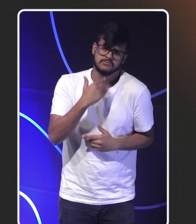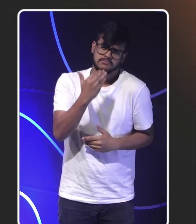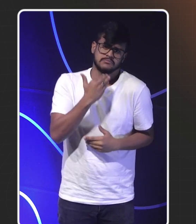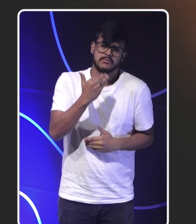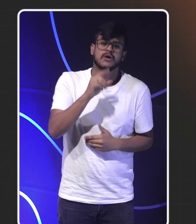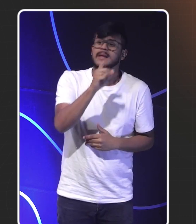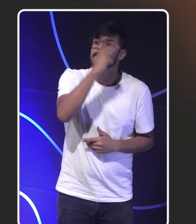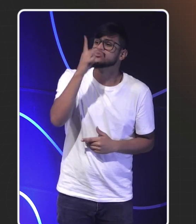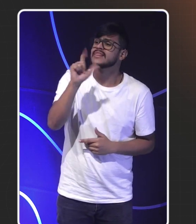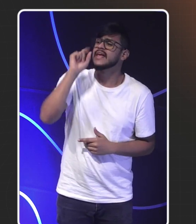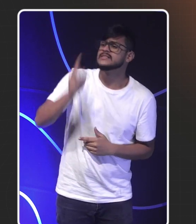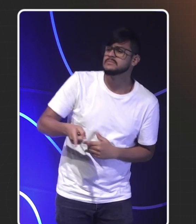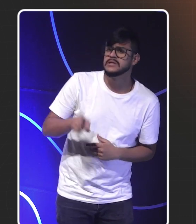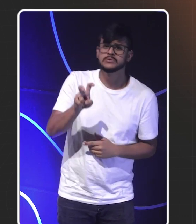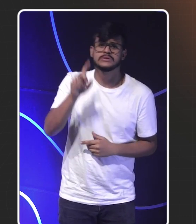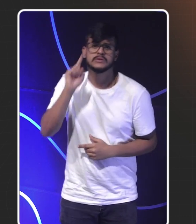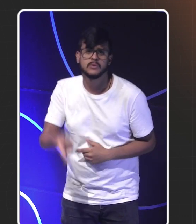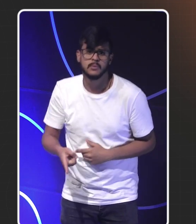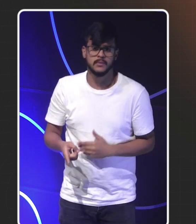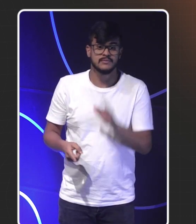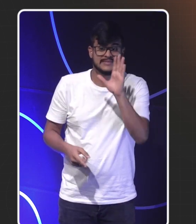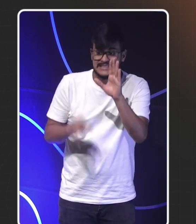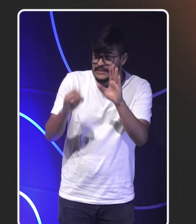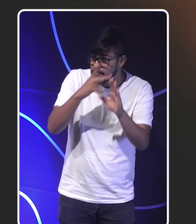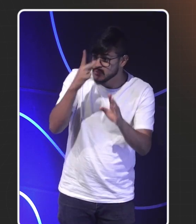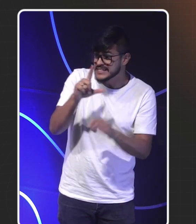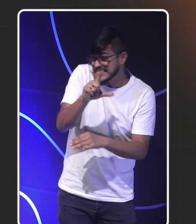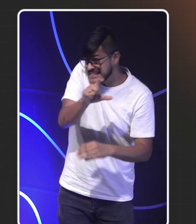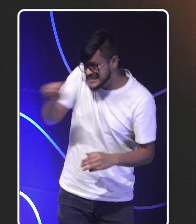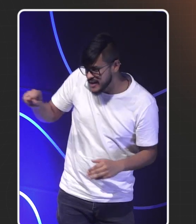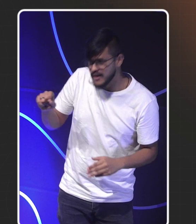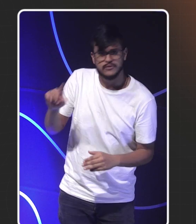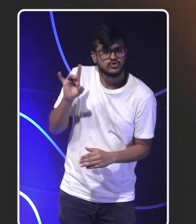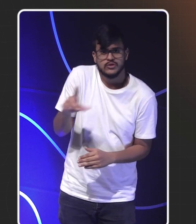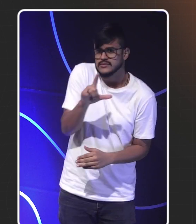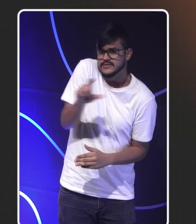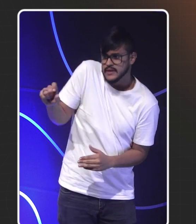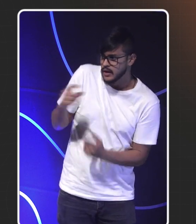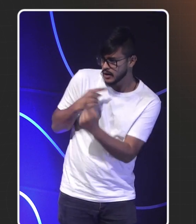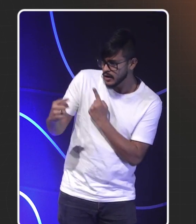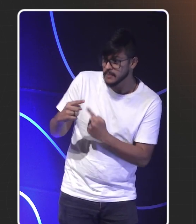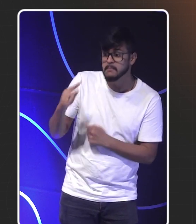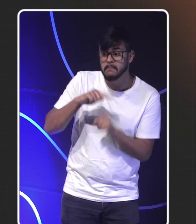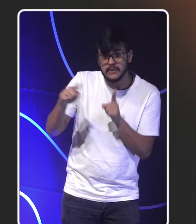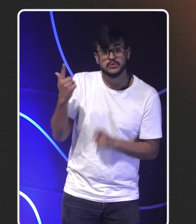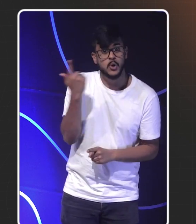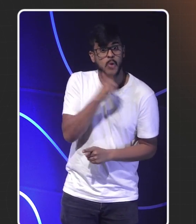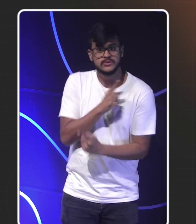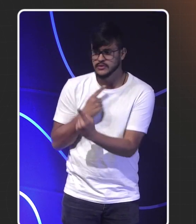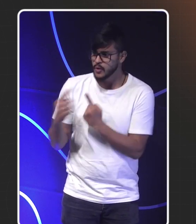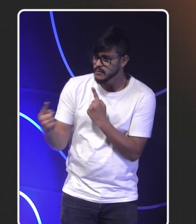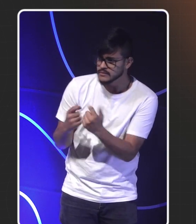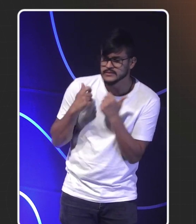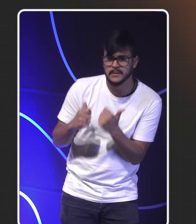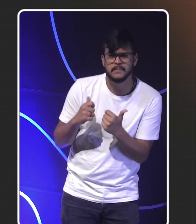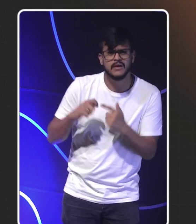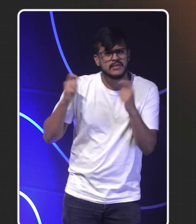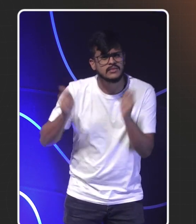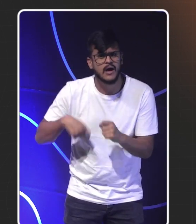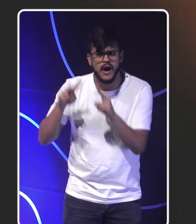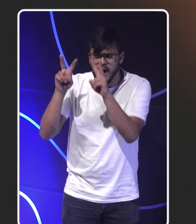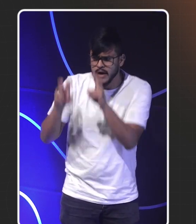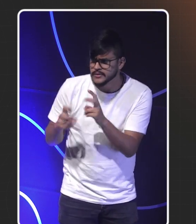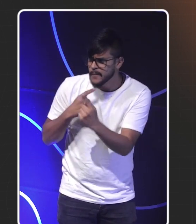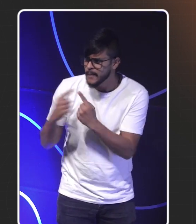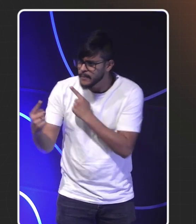10 mil pessoas, se eu entreguei para 100 e essas 100 geraram uma conversa junto comigo, eu consegui discutir com ela sobre esse assunto e